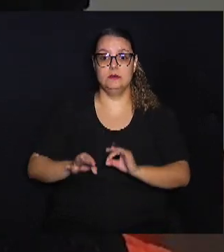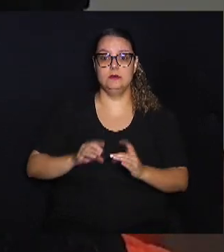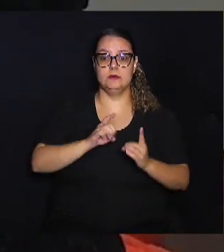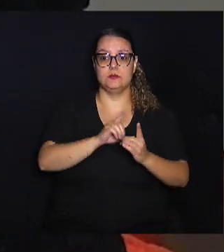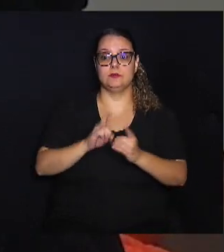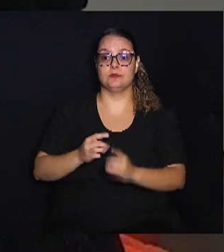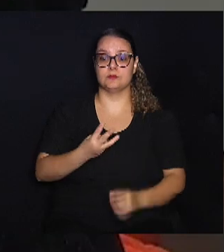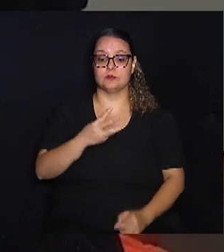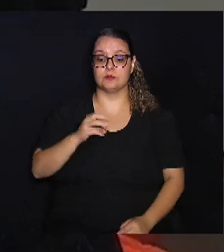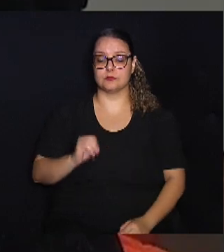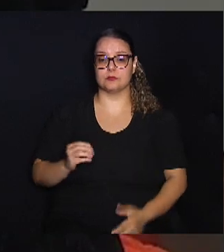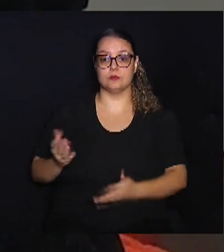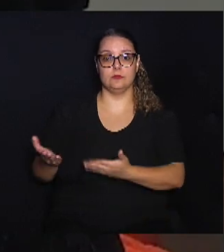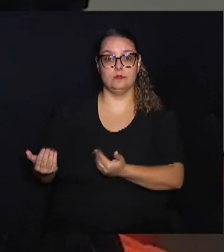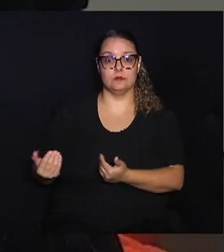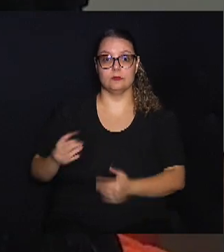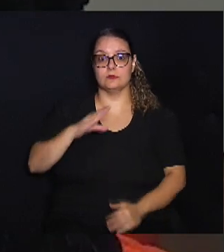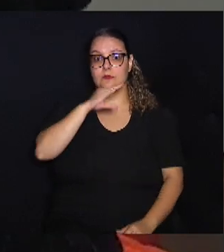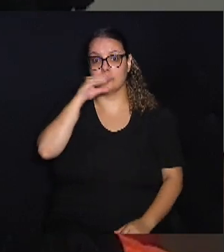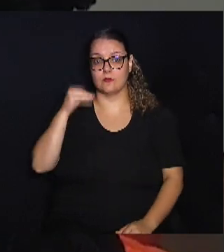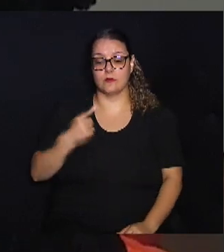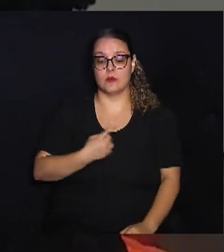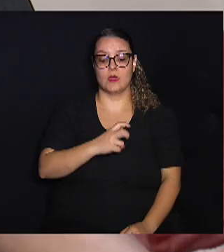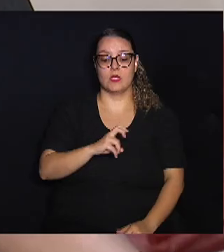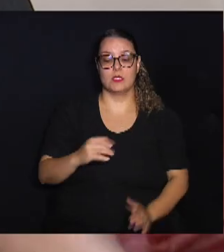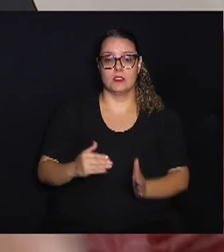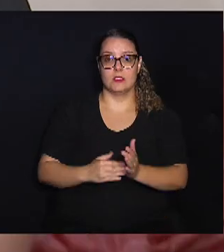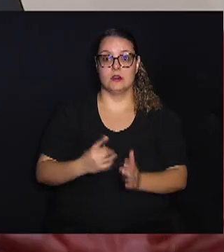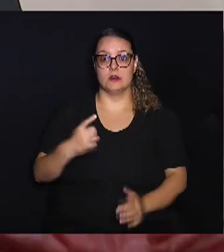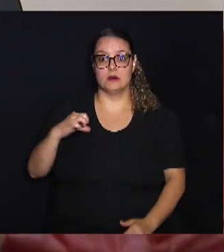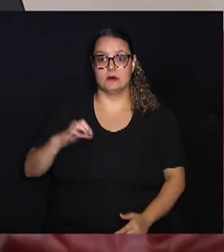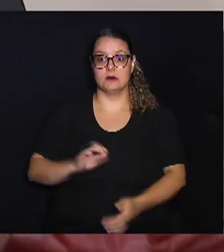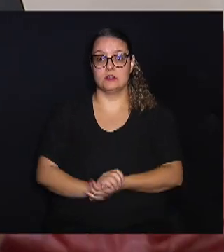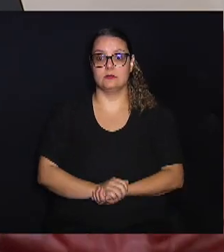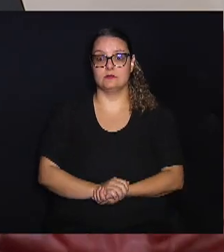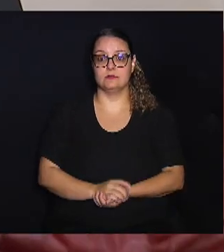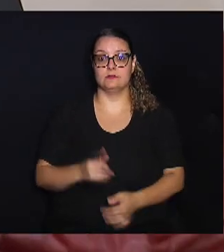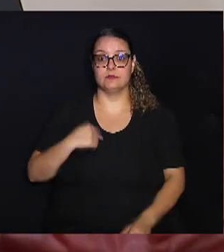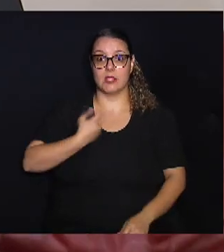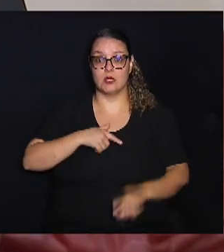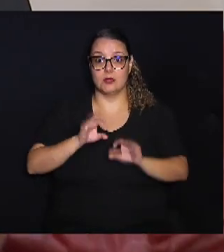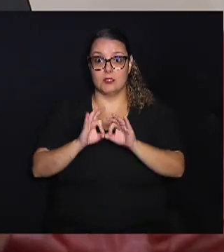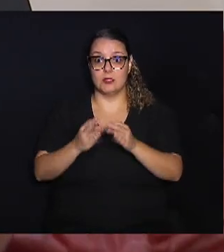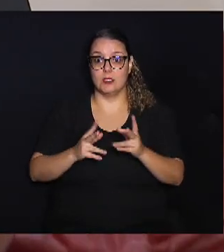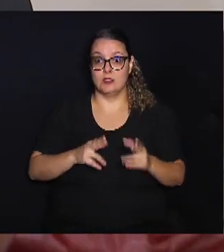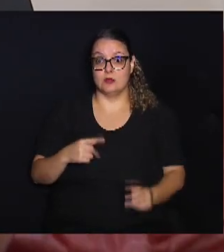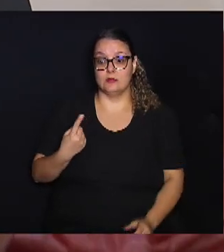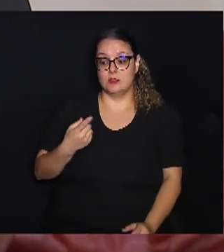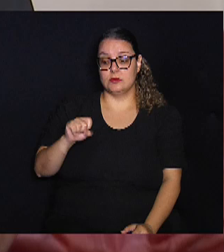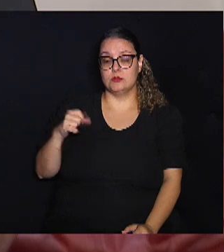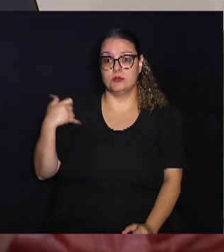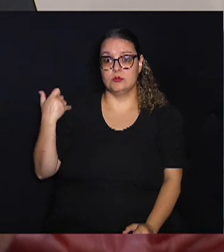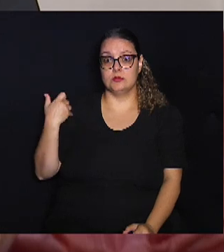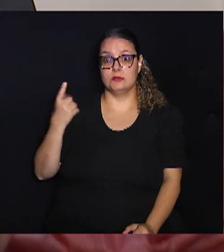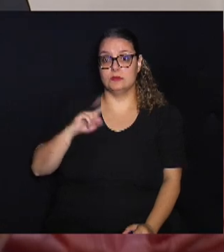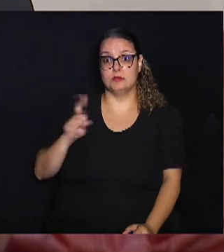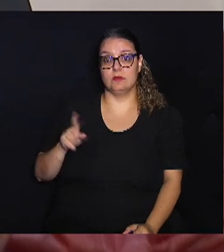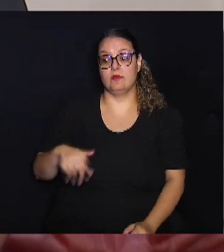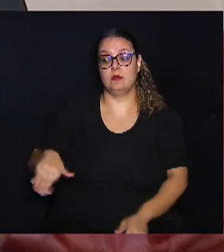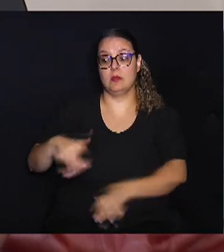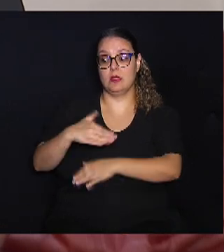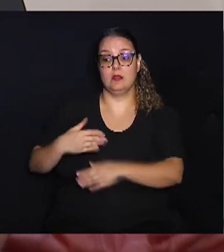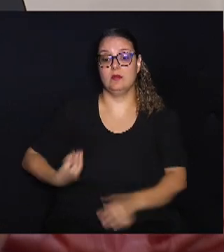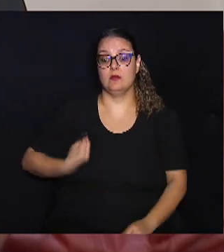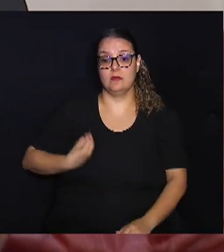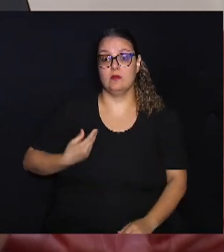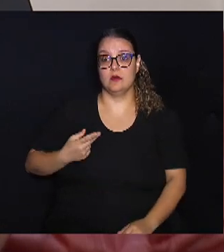adolescentes e jovens entre 15 e 19 anos. Na nossa família, quando fazemos 18 anos, a gente não sai para a rua e vamos viver a